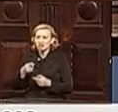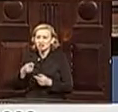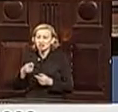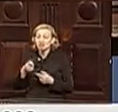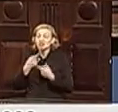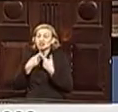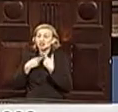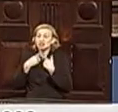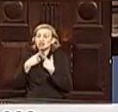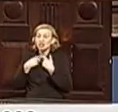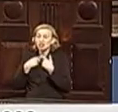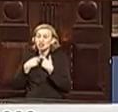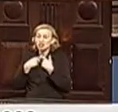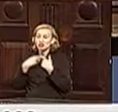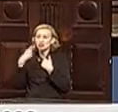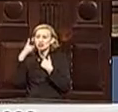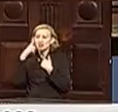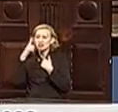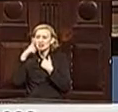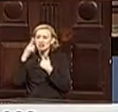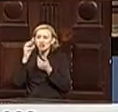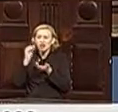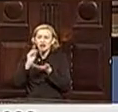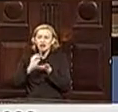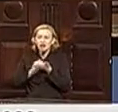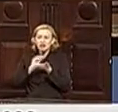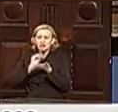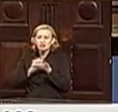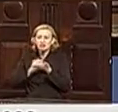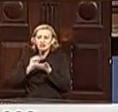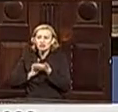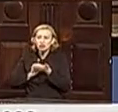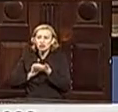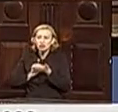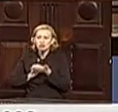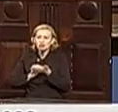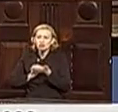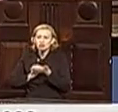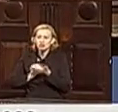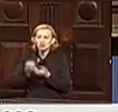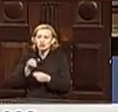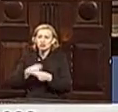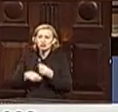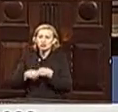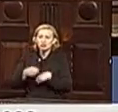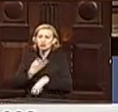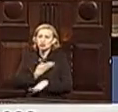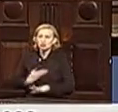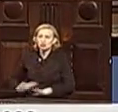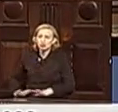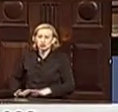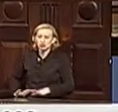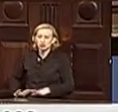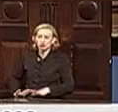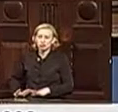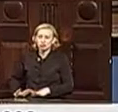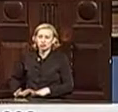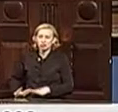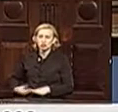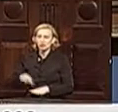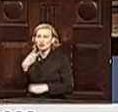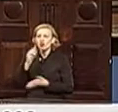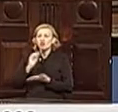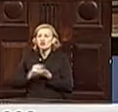reflete exatamente a falta de comando do governo do Estado do Rio de Janeiro. E quando eu digo falta de